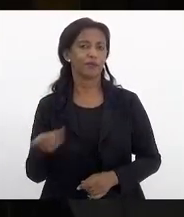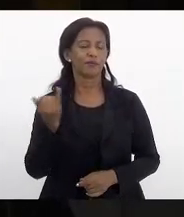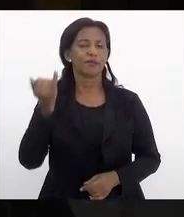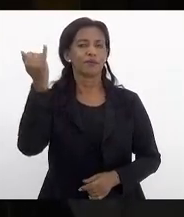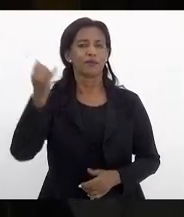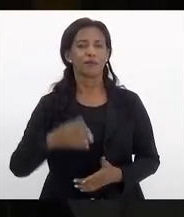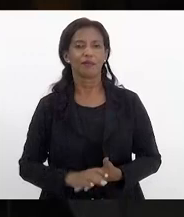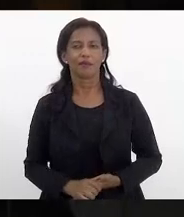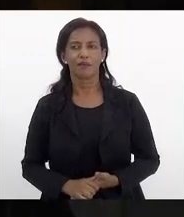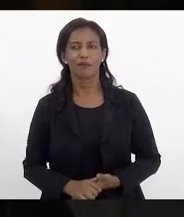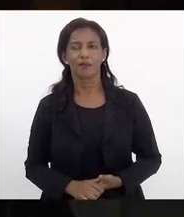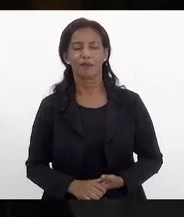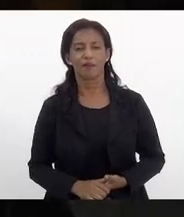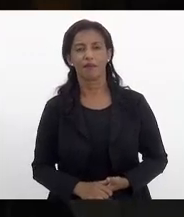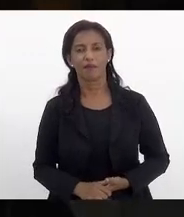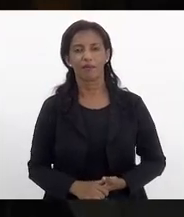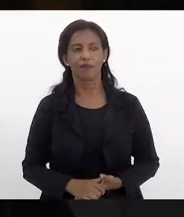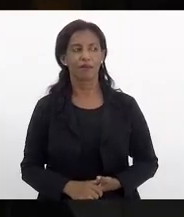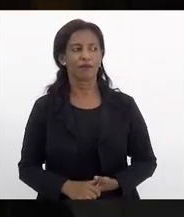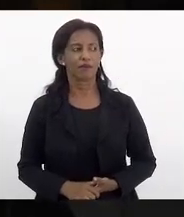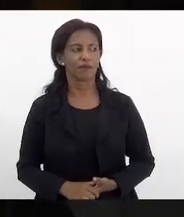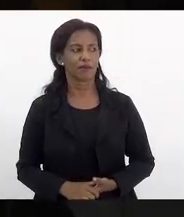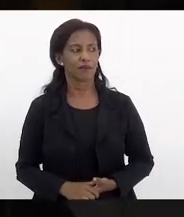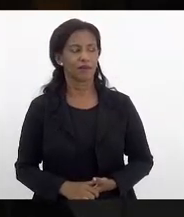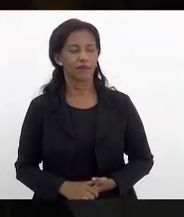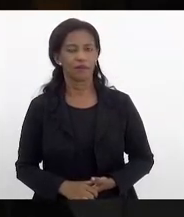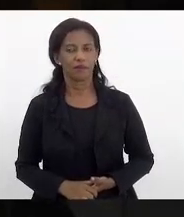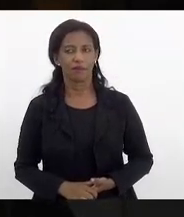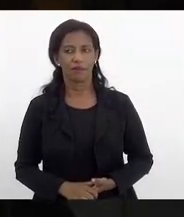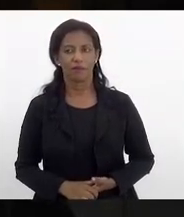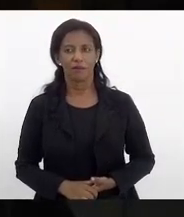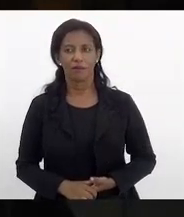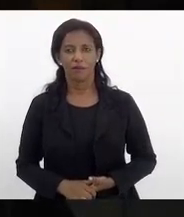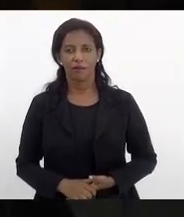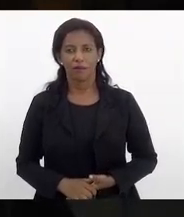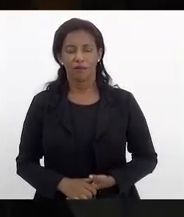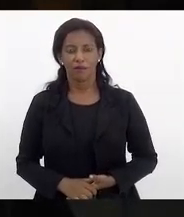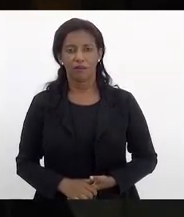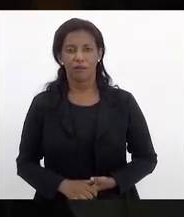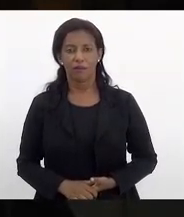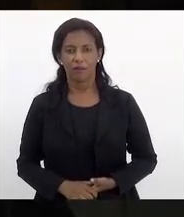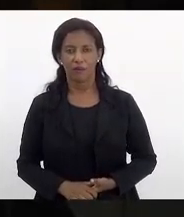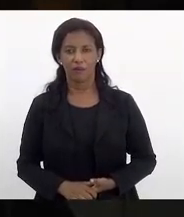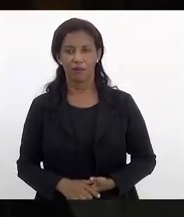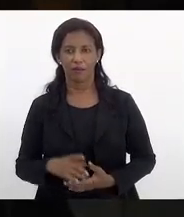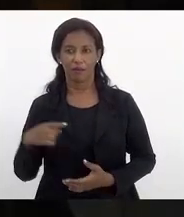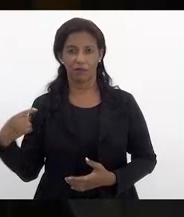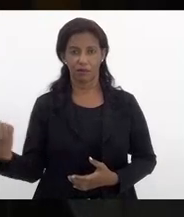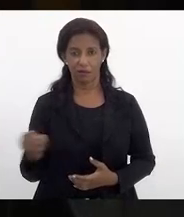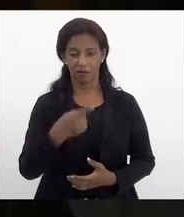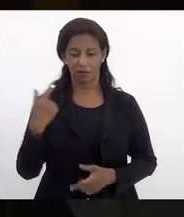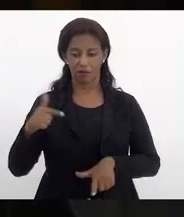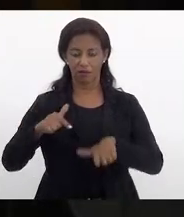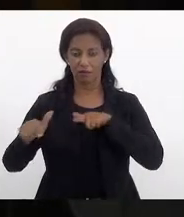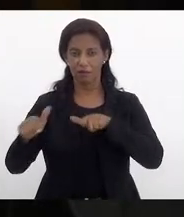importante, uma questão importante, de que esta luta